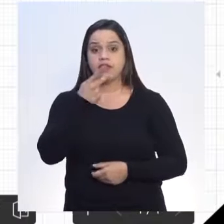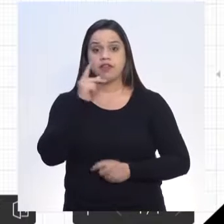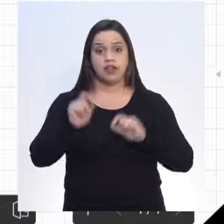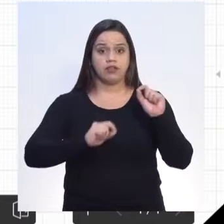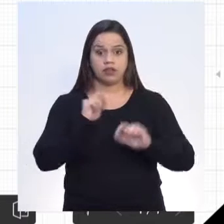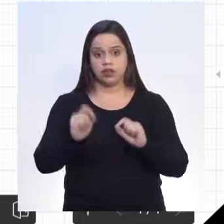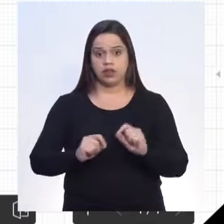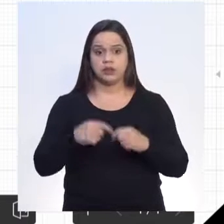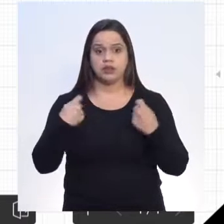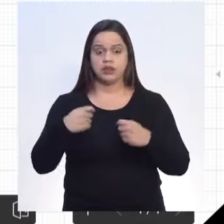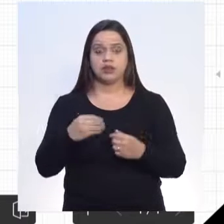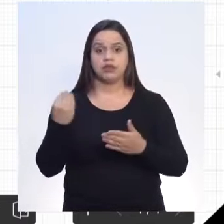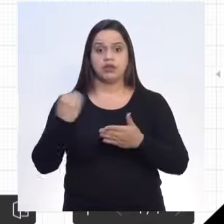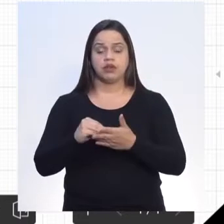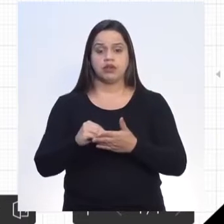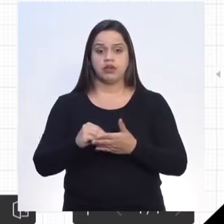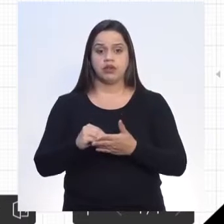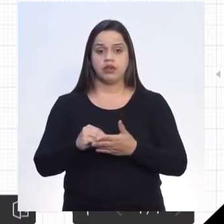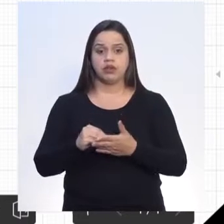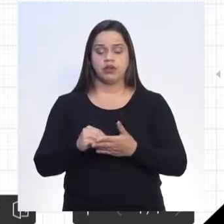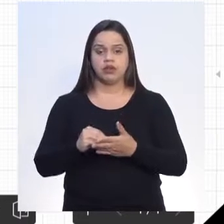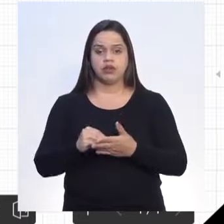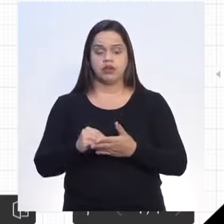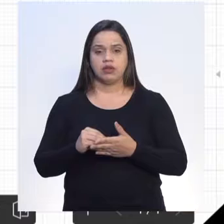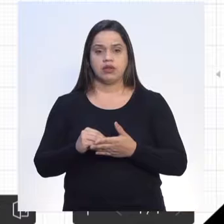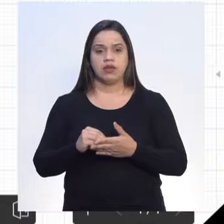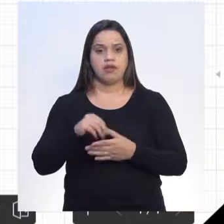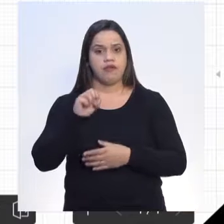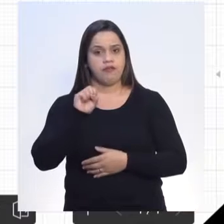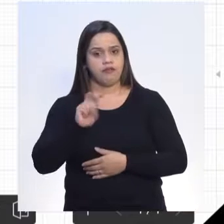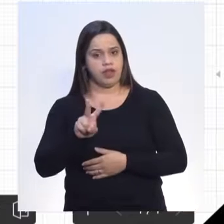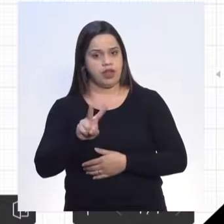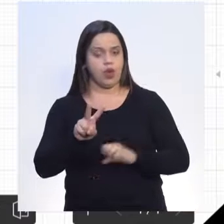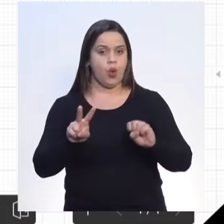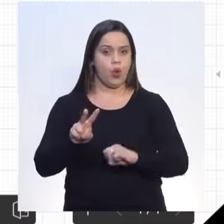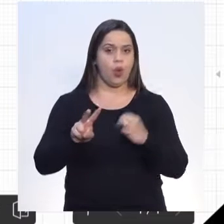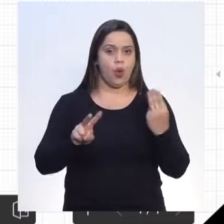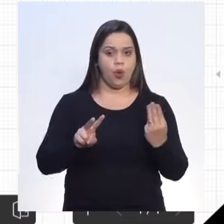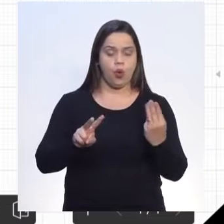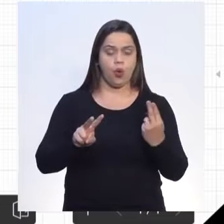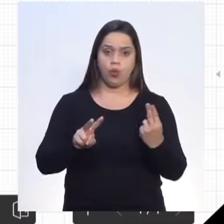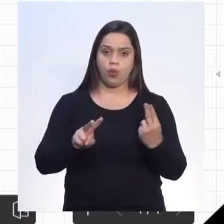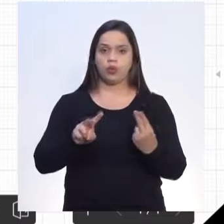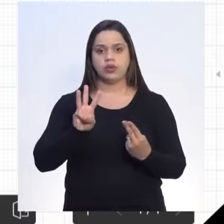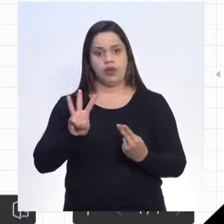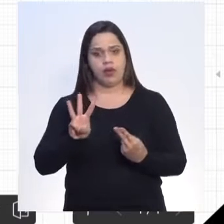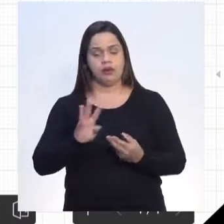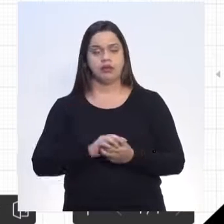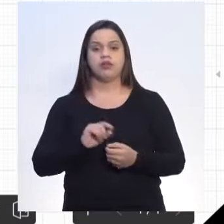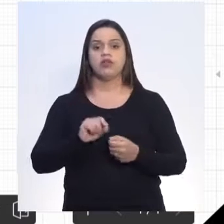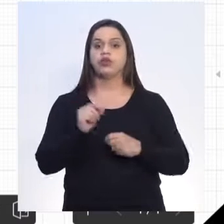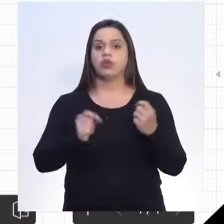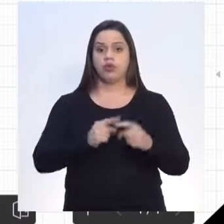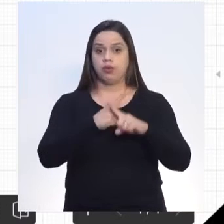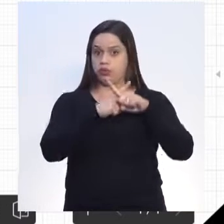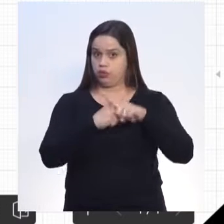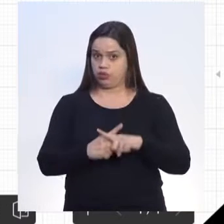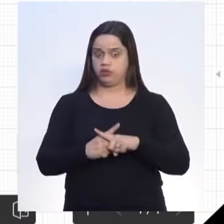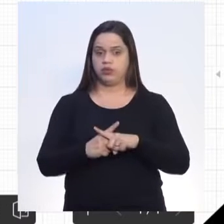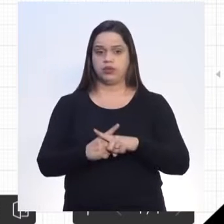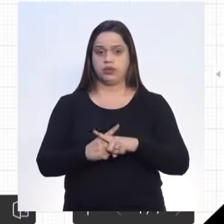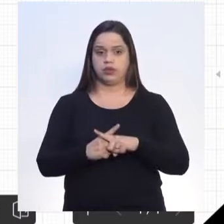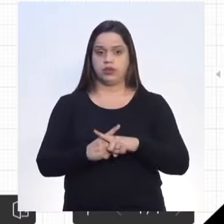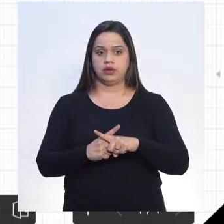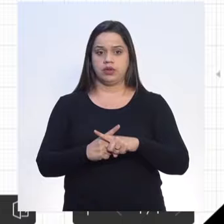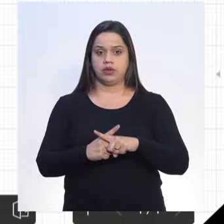que era para dar um V ou parecia depois até um W. O que você faz? Você multiplica...